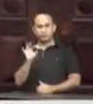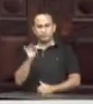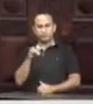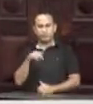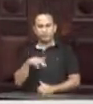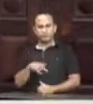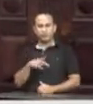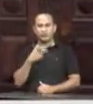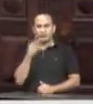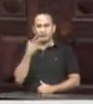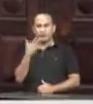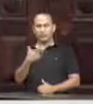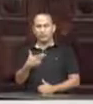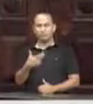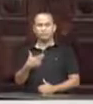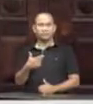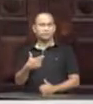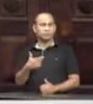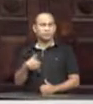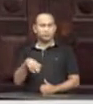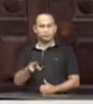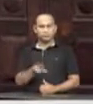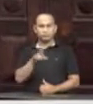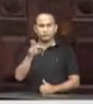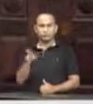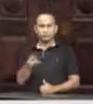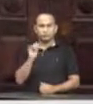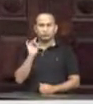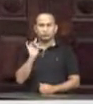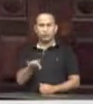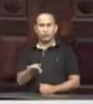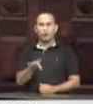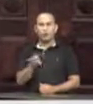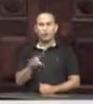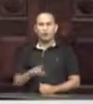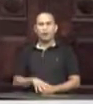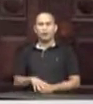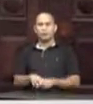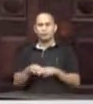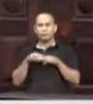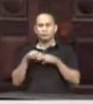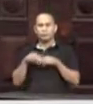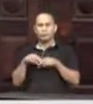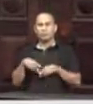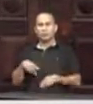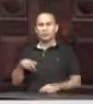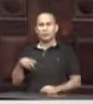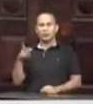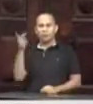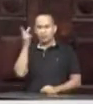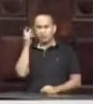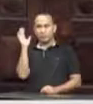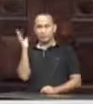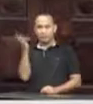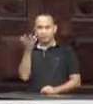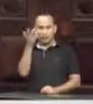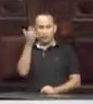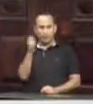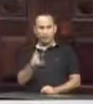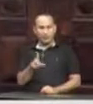FECAM serão usados exclusivamente em saneamento e meio ambiente, que é mais